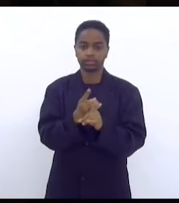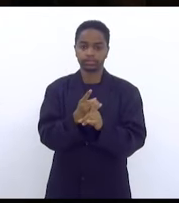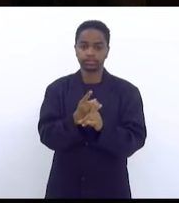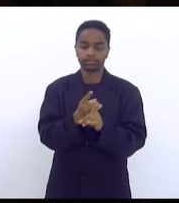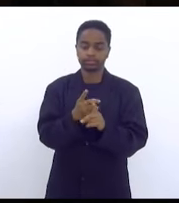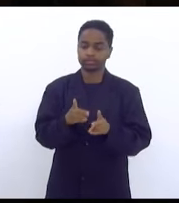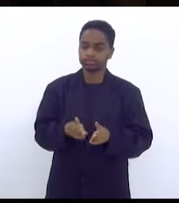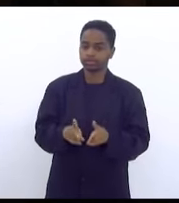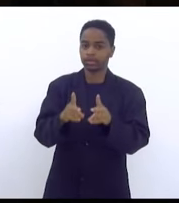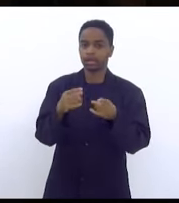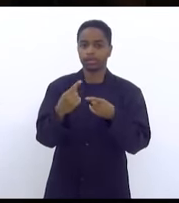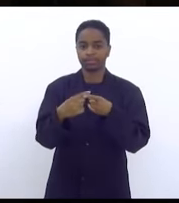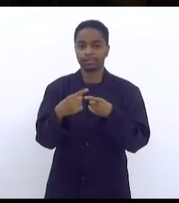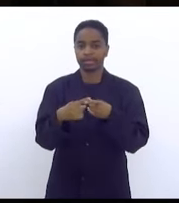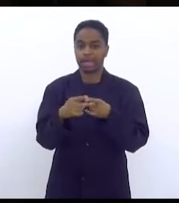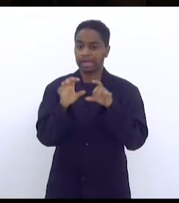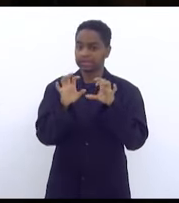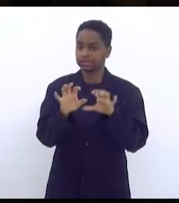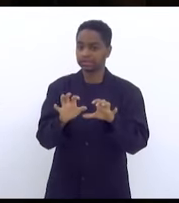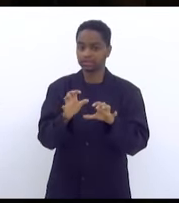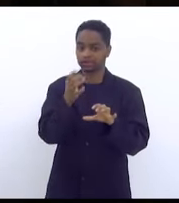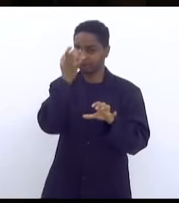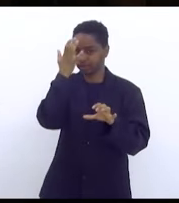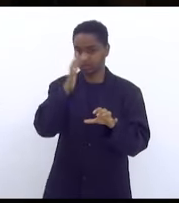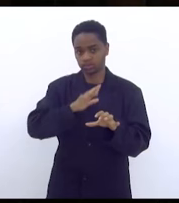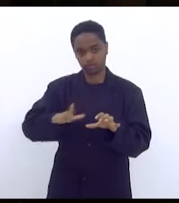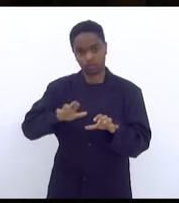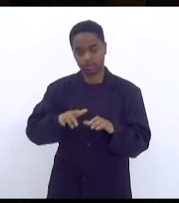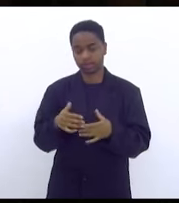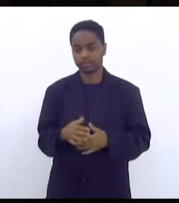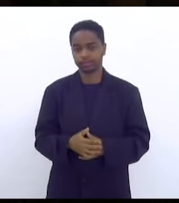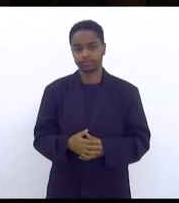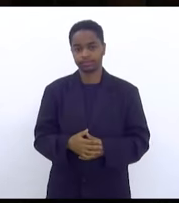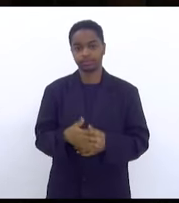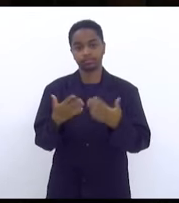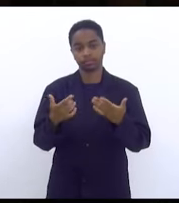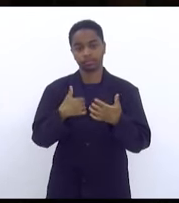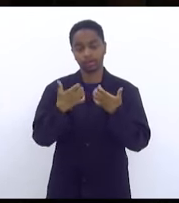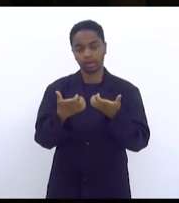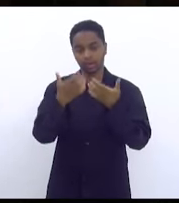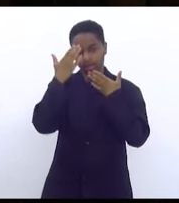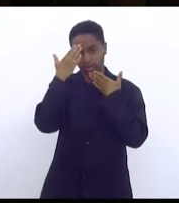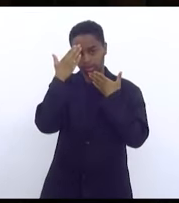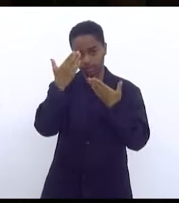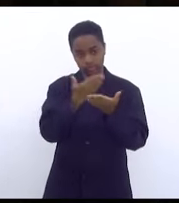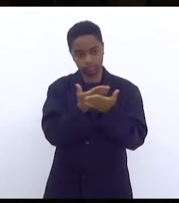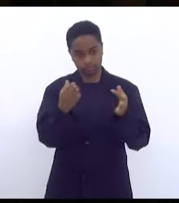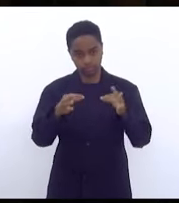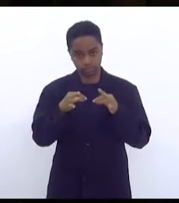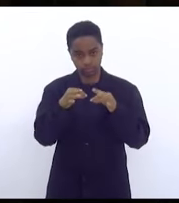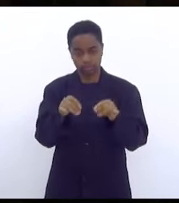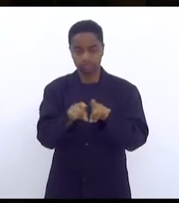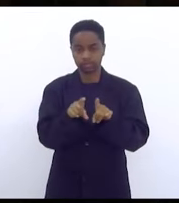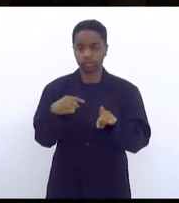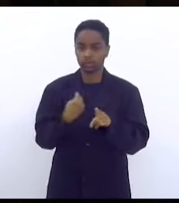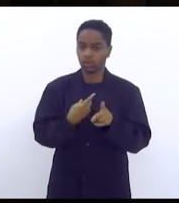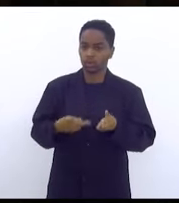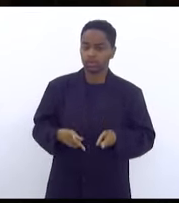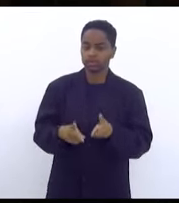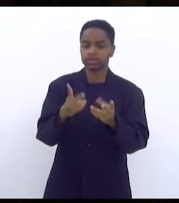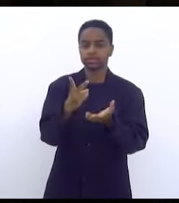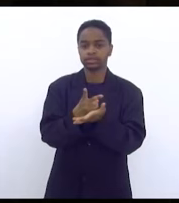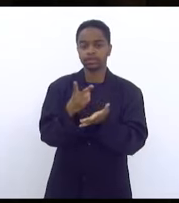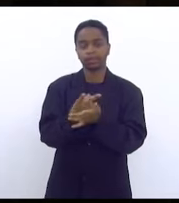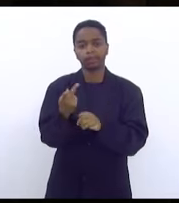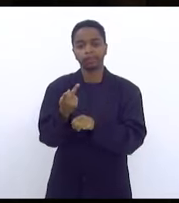definitivo, porque a situação não está fácil. Então, quero aqui agradecer a todos e vamos continuar aqui sempre